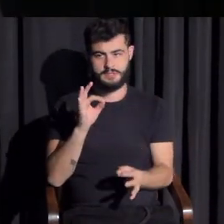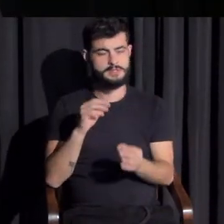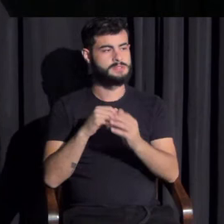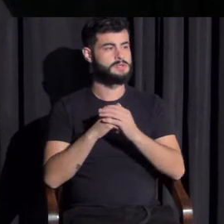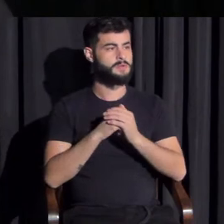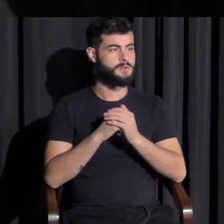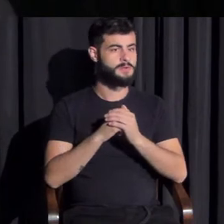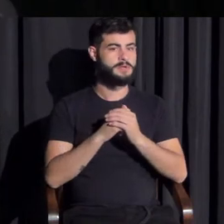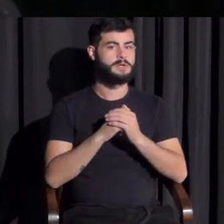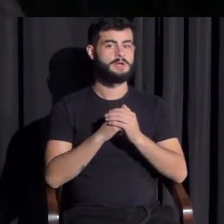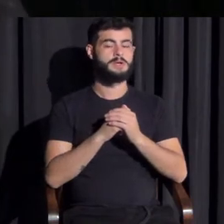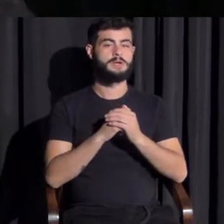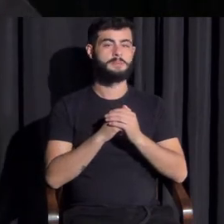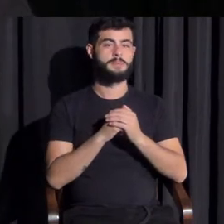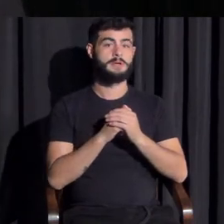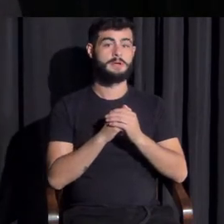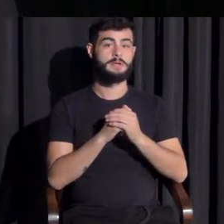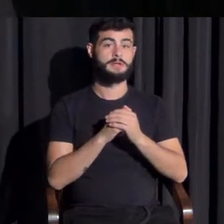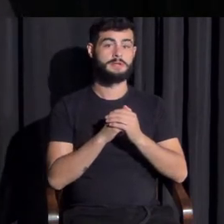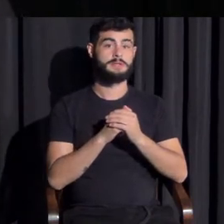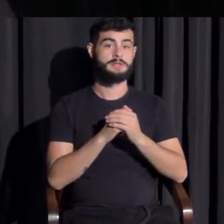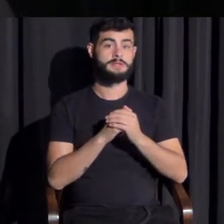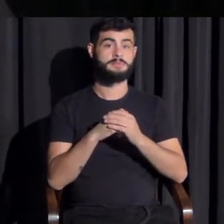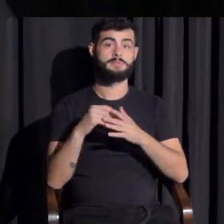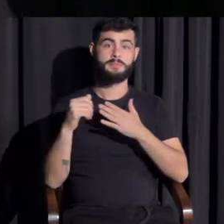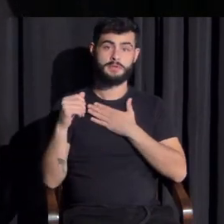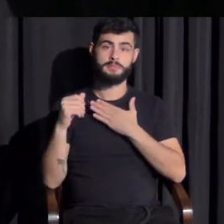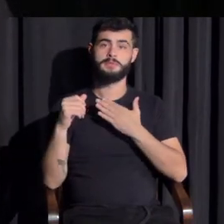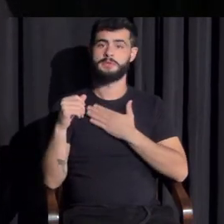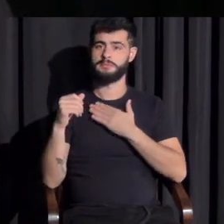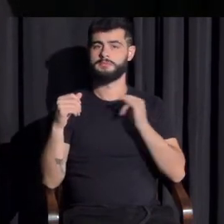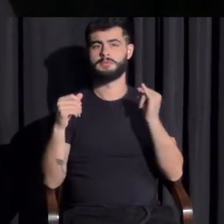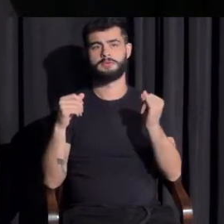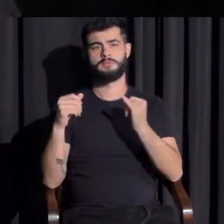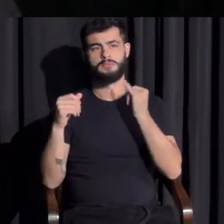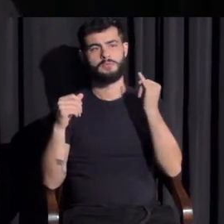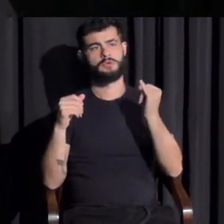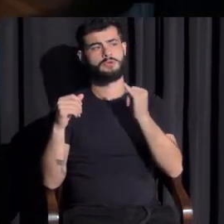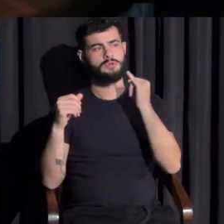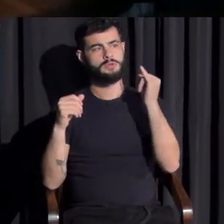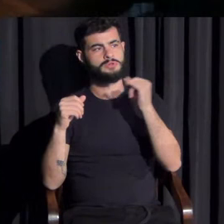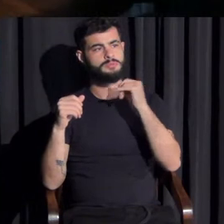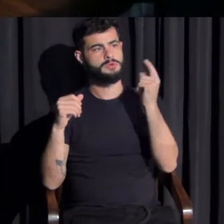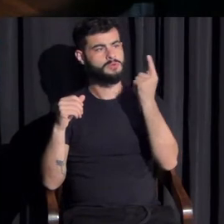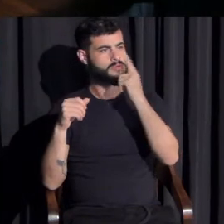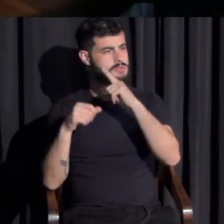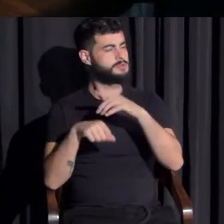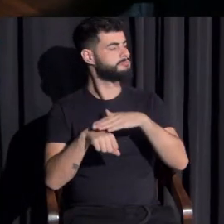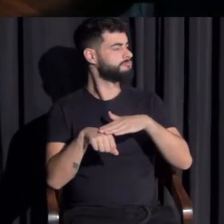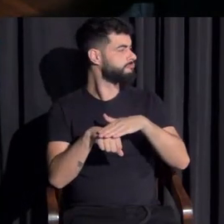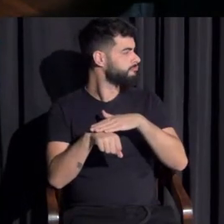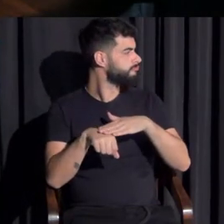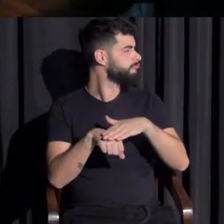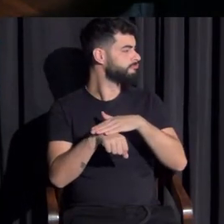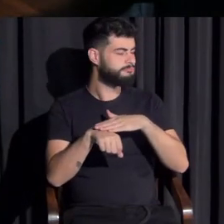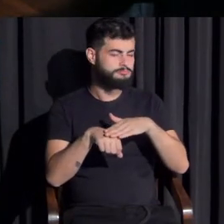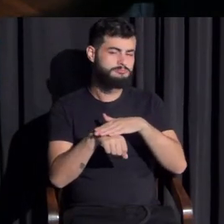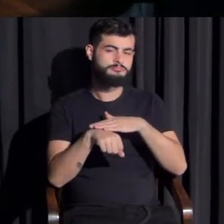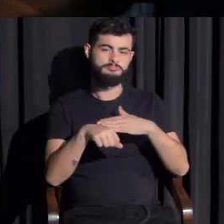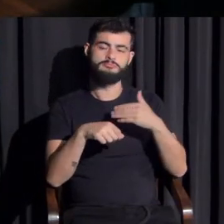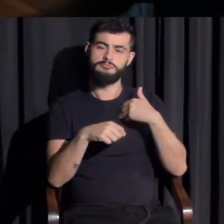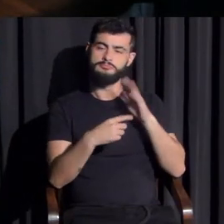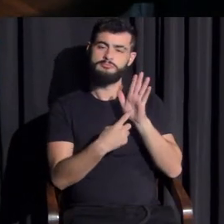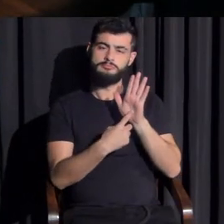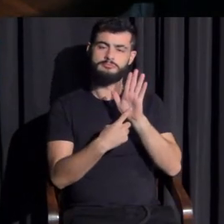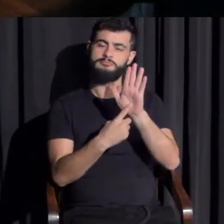para mim, é um momento de uma importância grande, que é poder conversar ou poder expor, né,